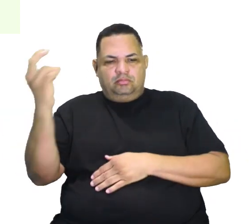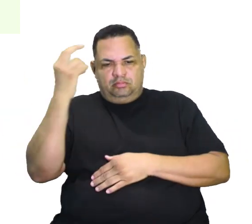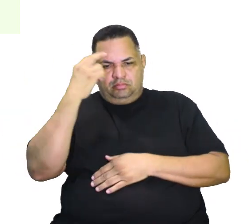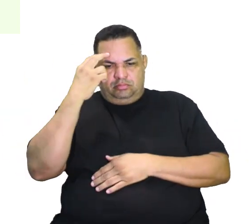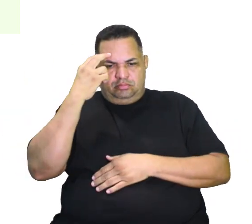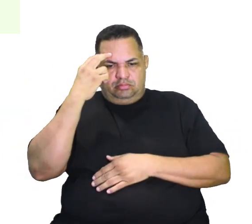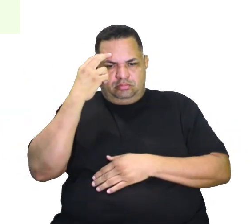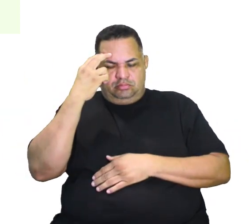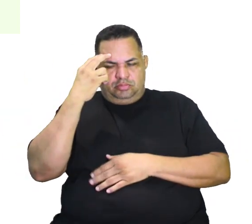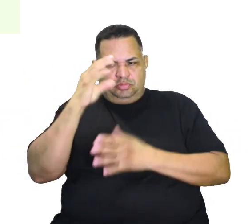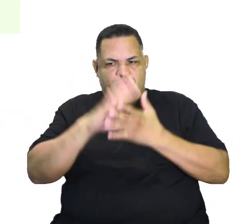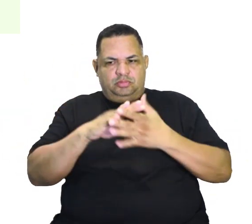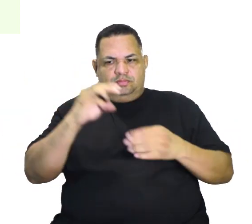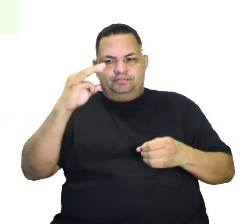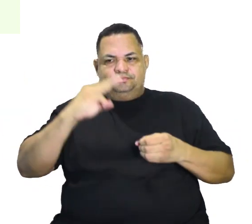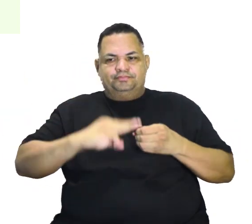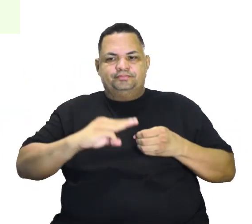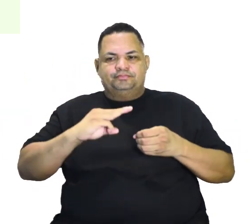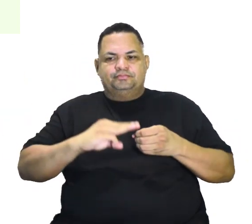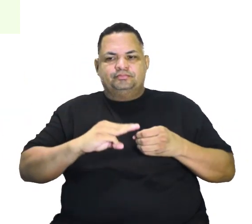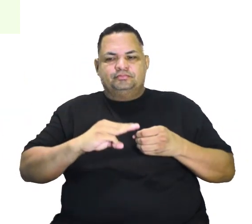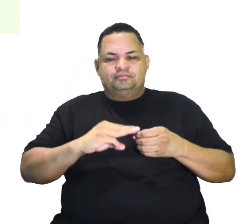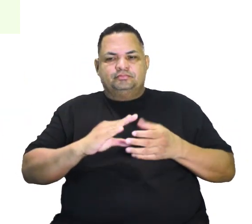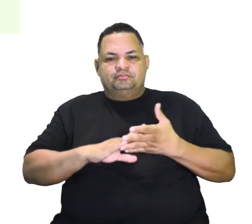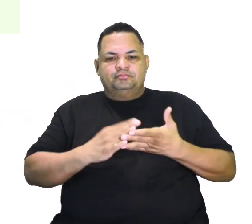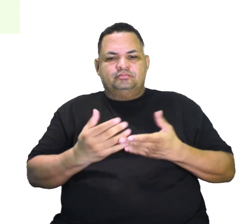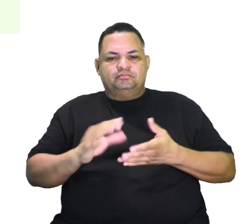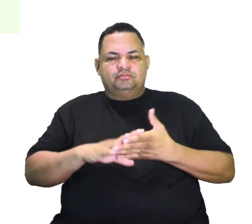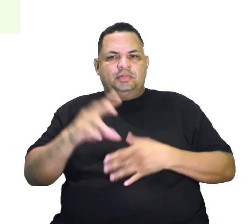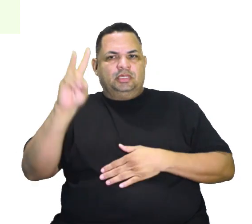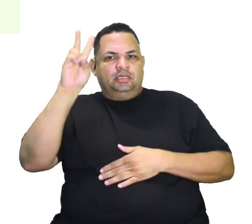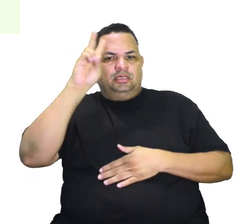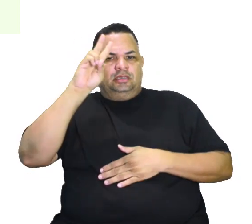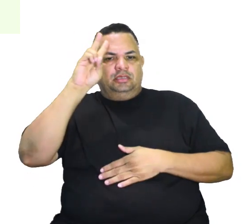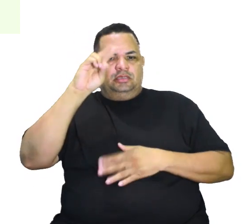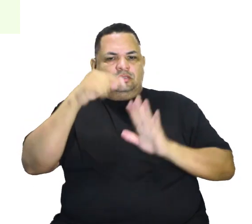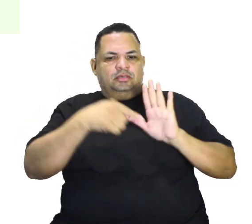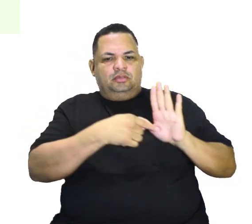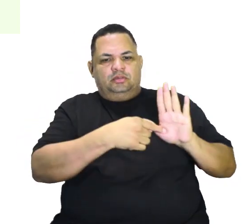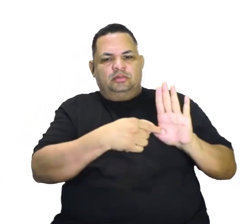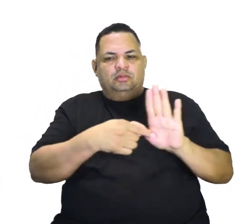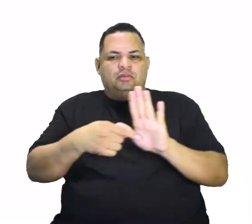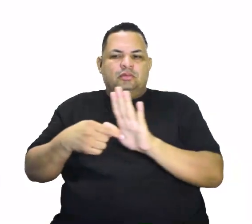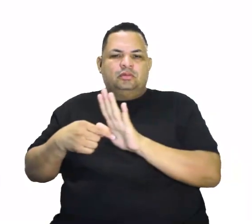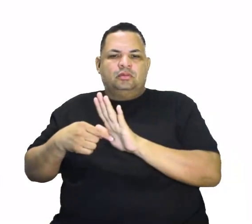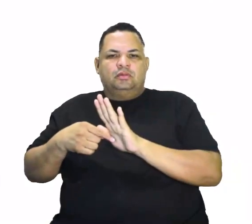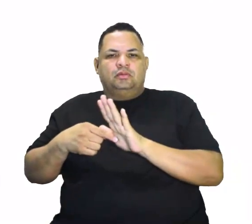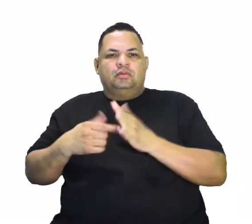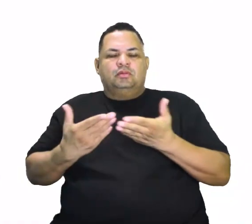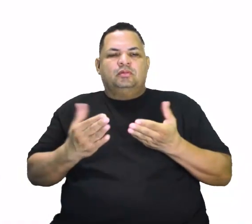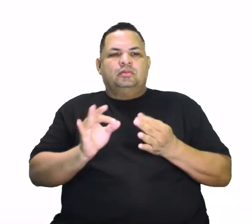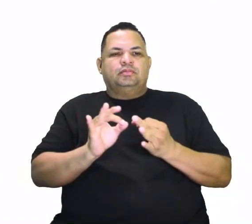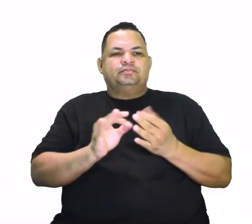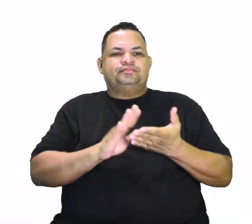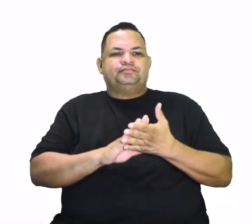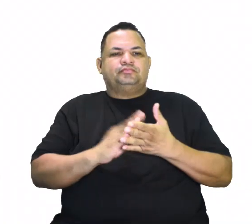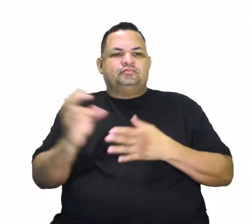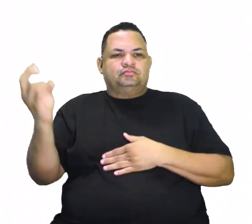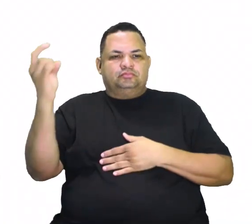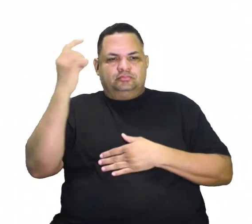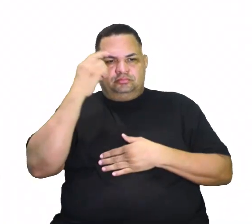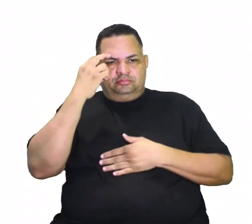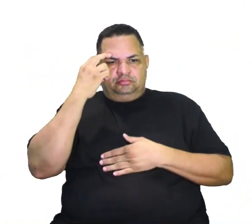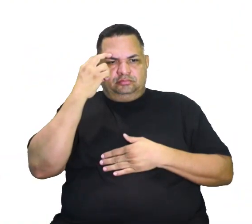e contribui com a cultura do município. Então, o trabalho dele, ele resgata, né, e traz